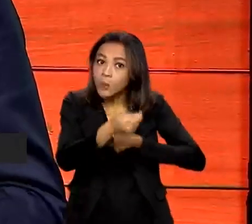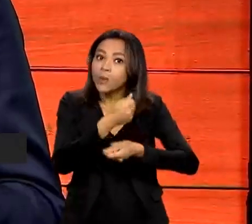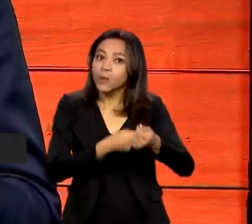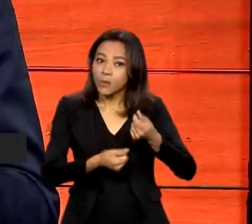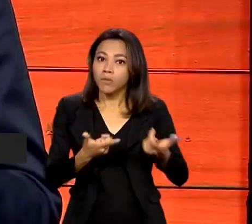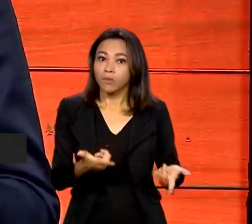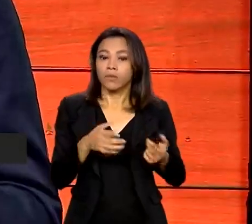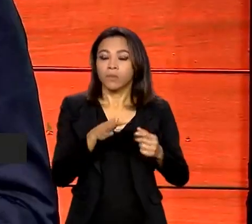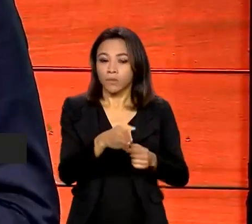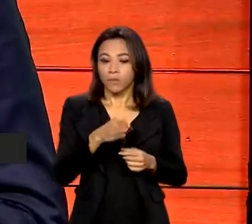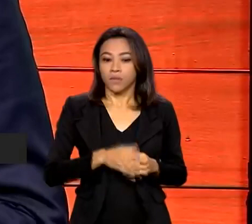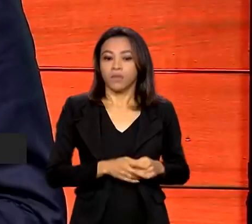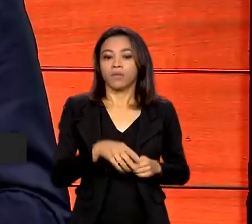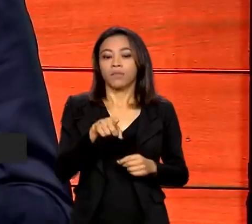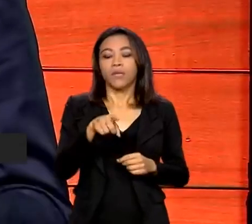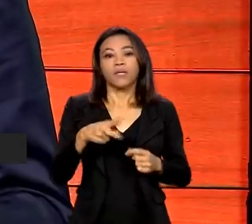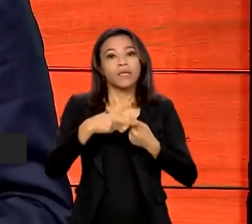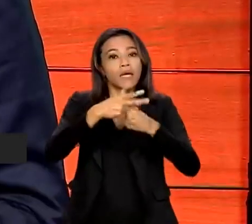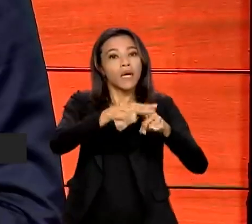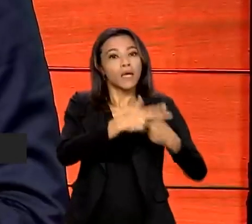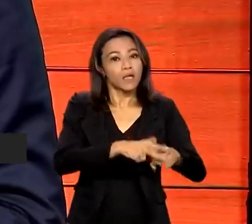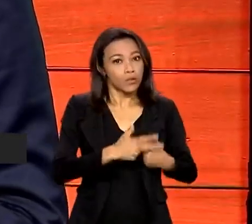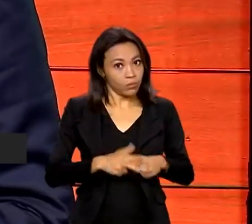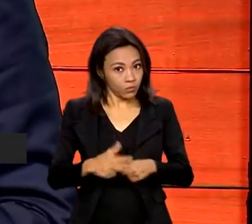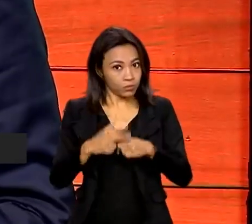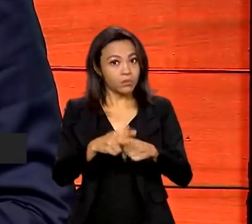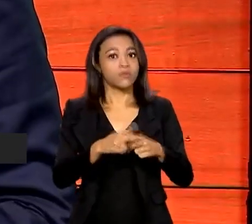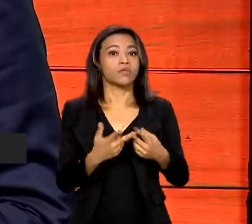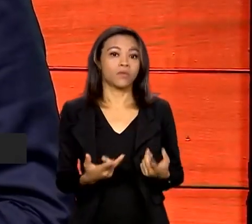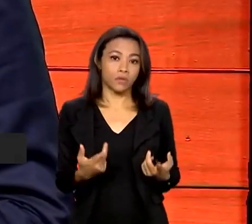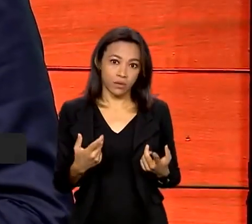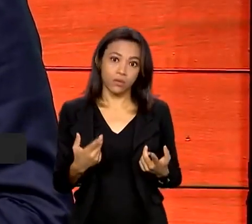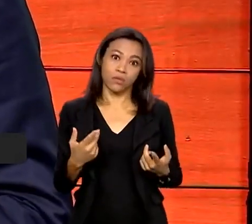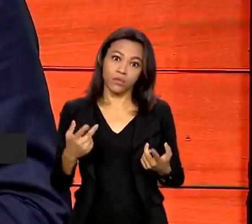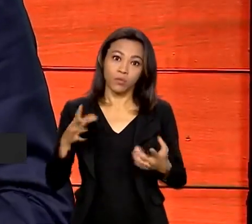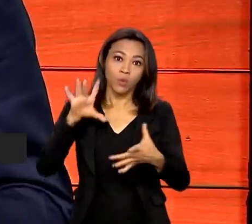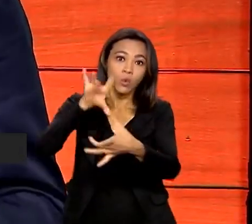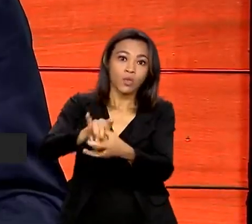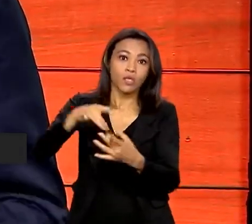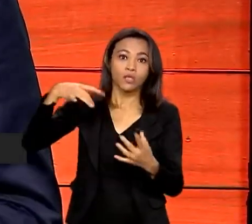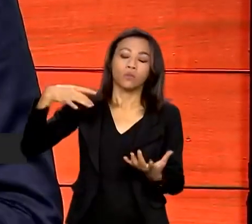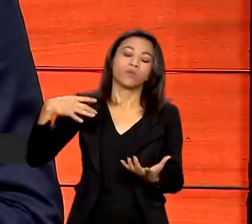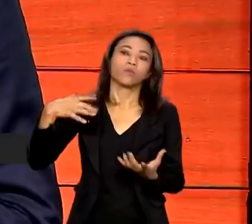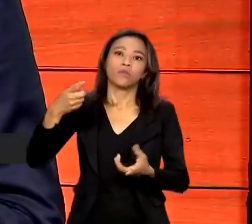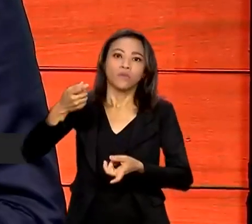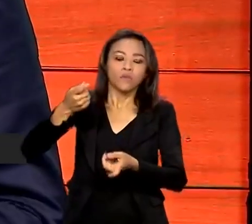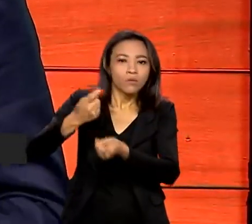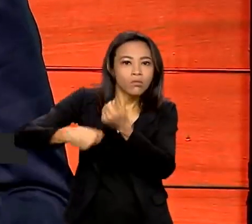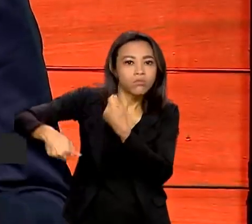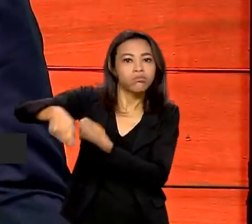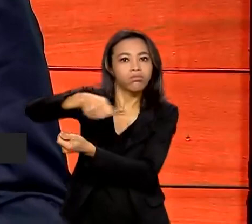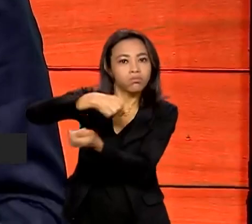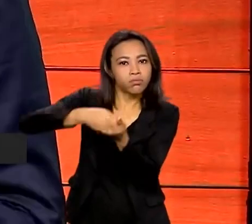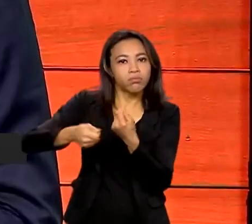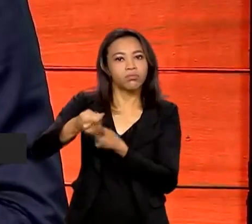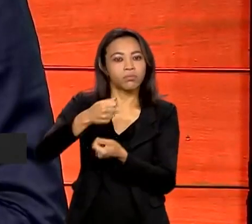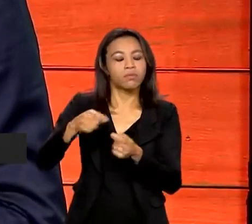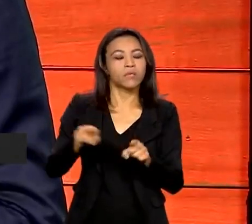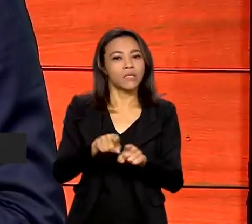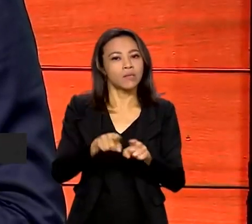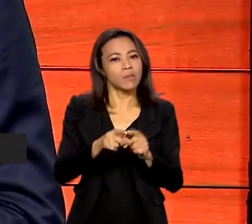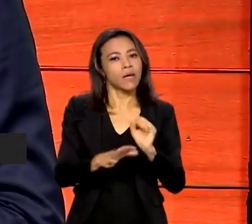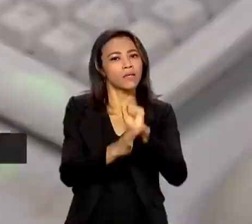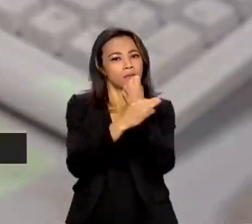só tempo, se reajustar do ponto de vista macroeconômico e garantir as condições de